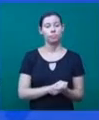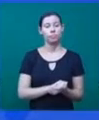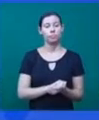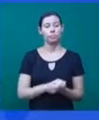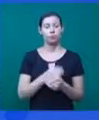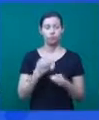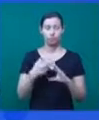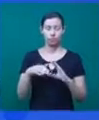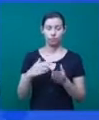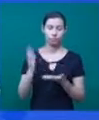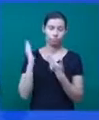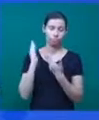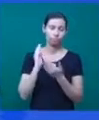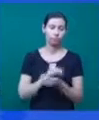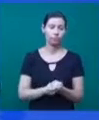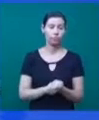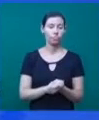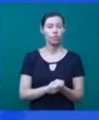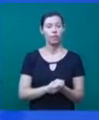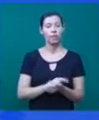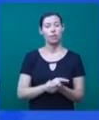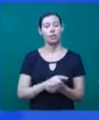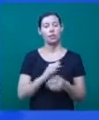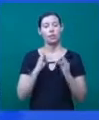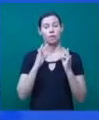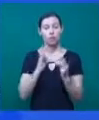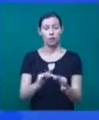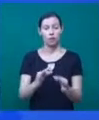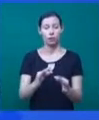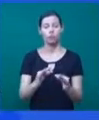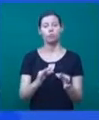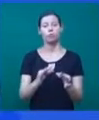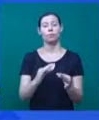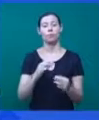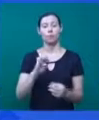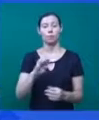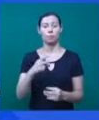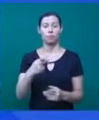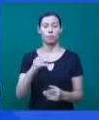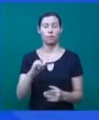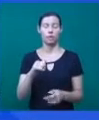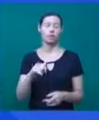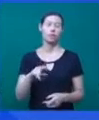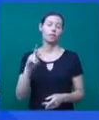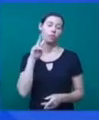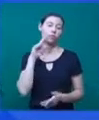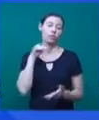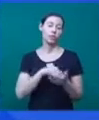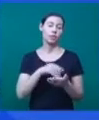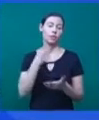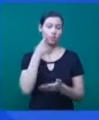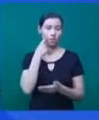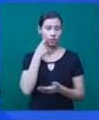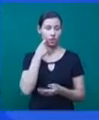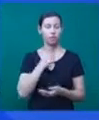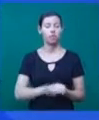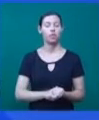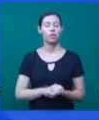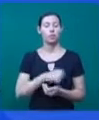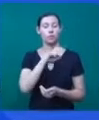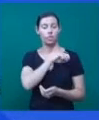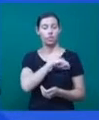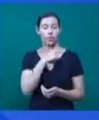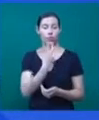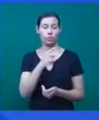talentos@fundacaocdl.org.br. Vaga também para técnico de produtos EPI. O horário de trabalho é de segunda a sexta-feira em horário comercial e o salário é de